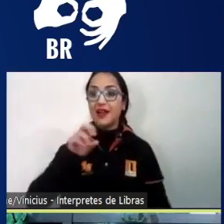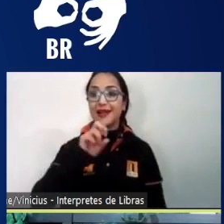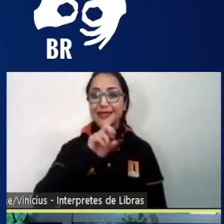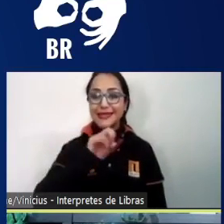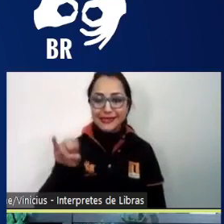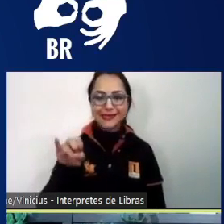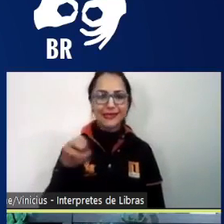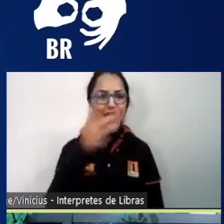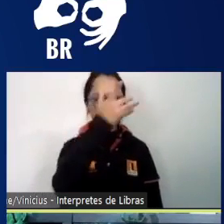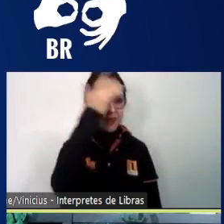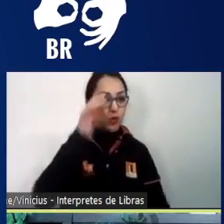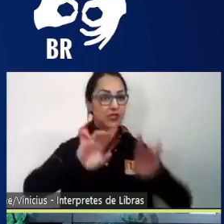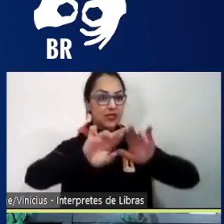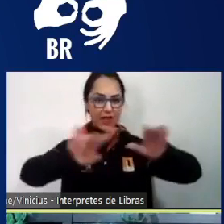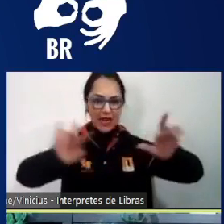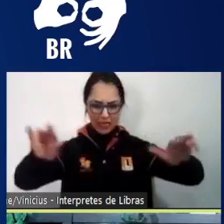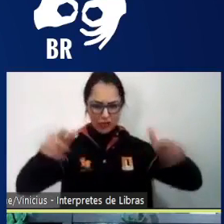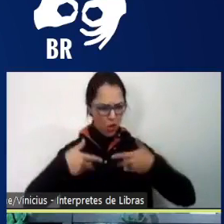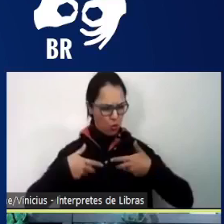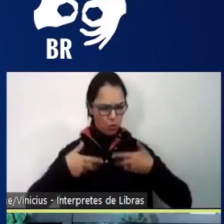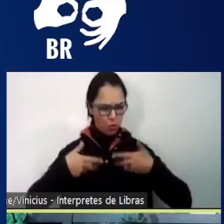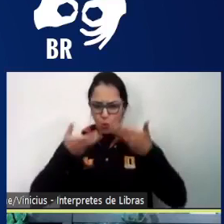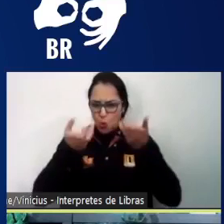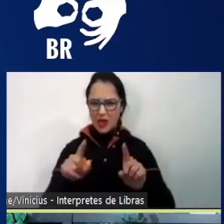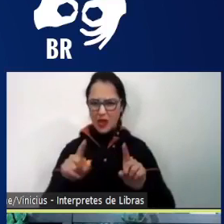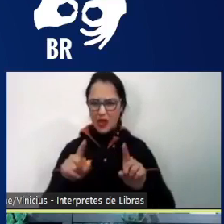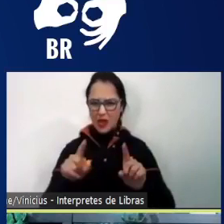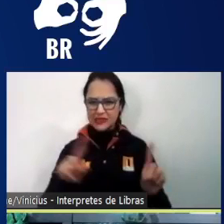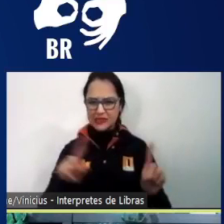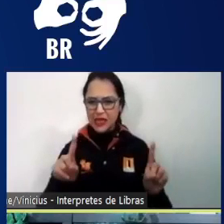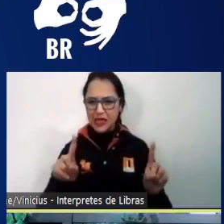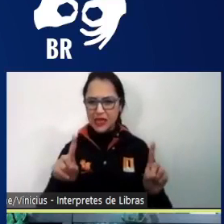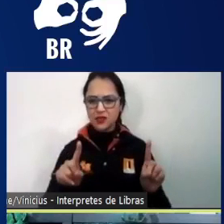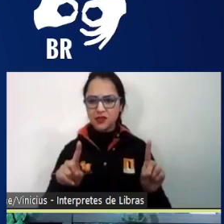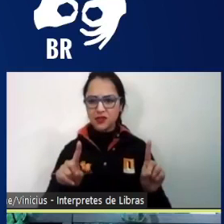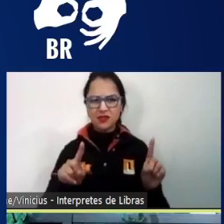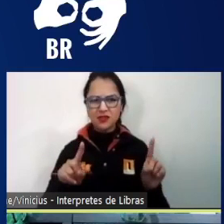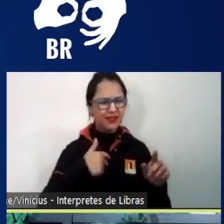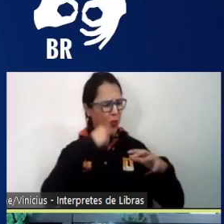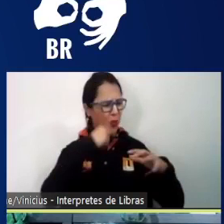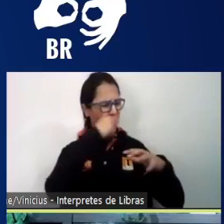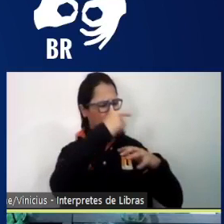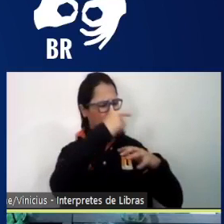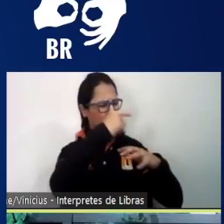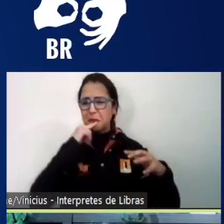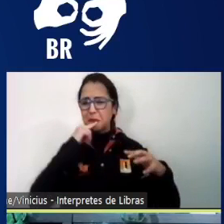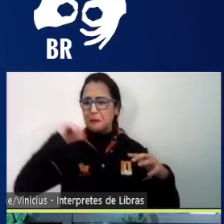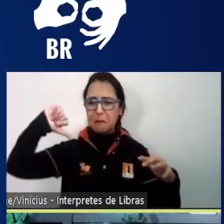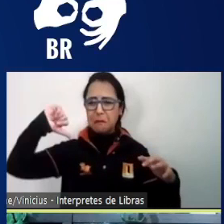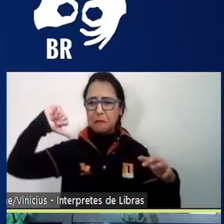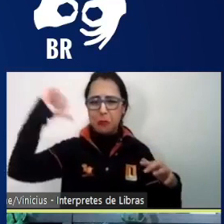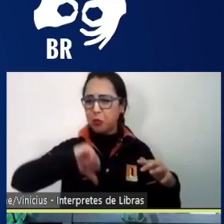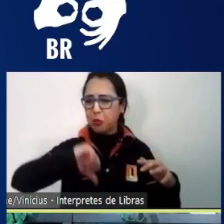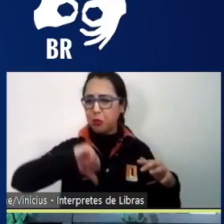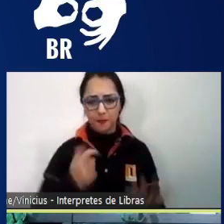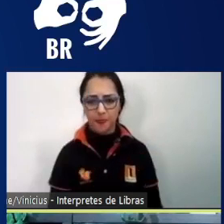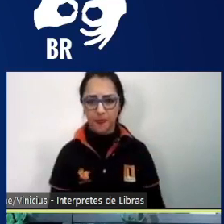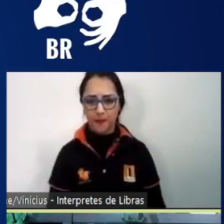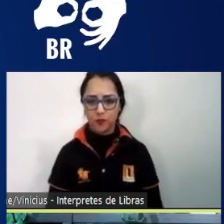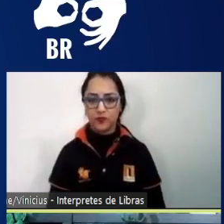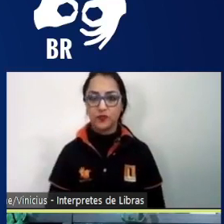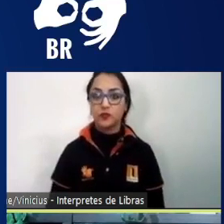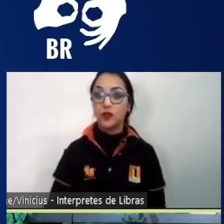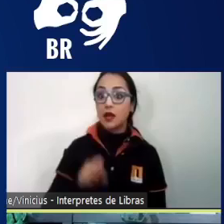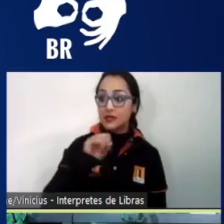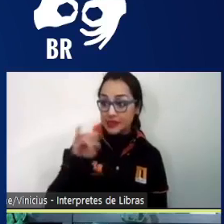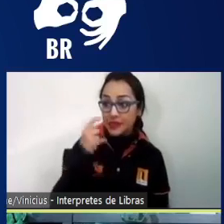horrível. Ele deu uma palestra, que é a palestra Tolerância Ativa, e ele fala sobre isso. Quem aceita